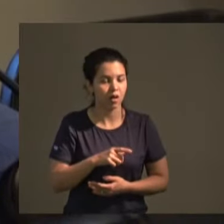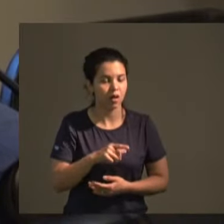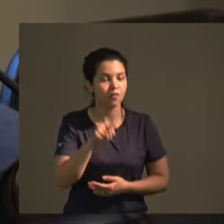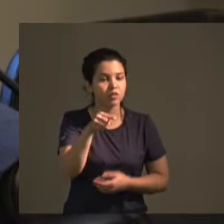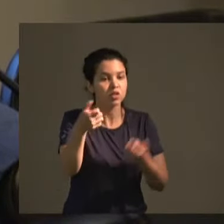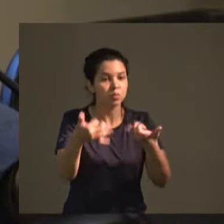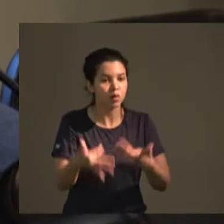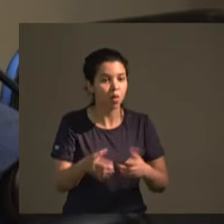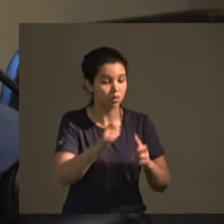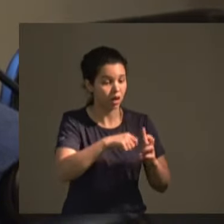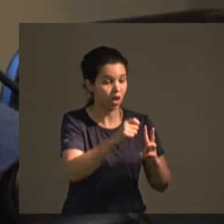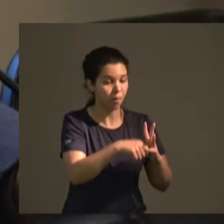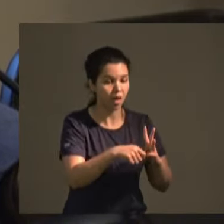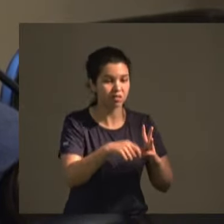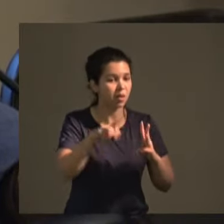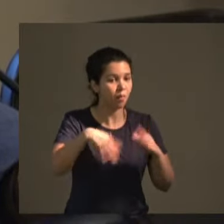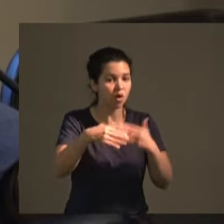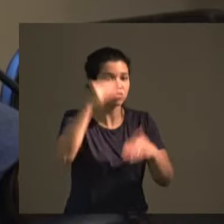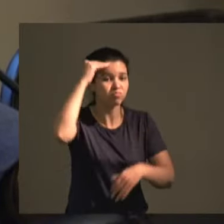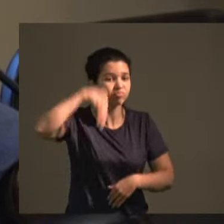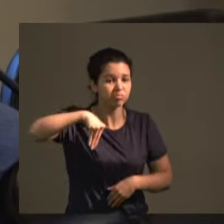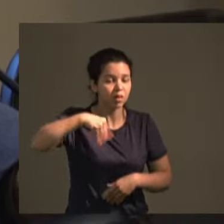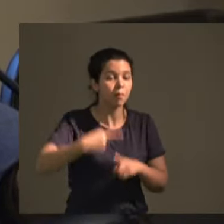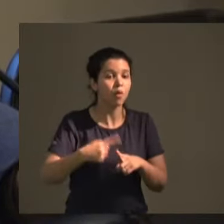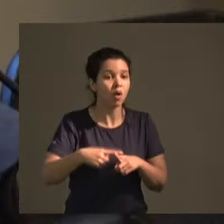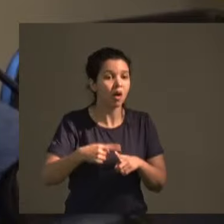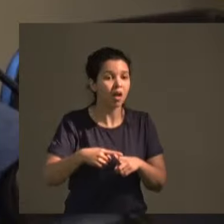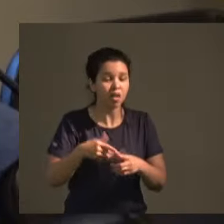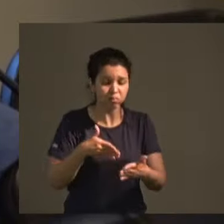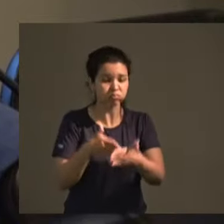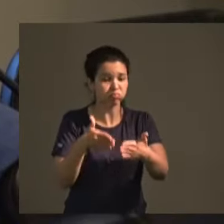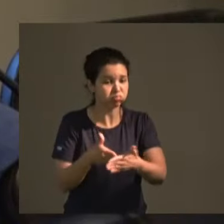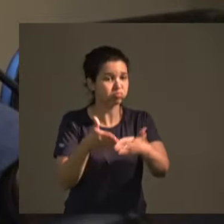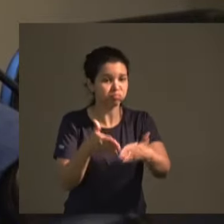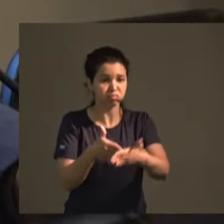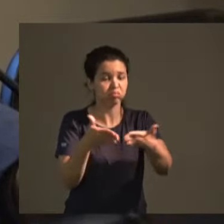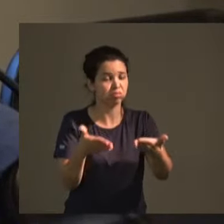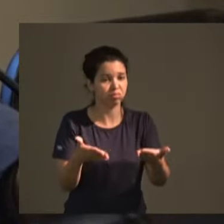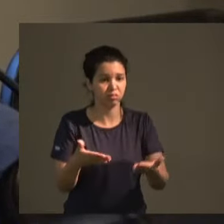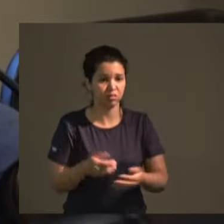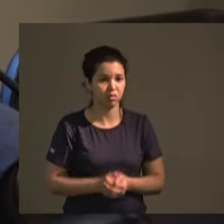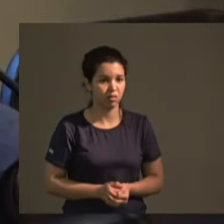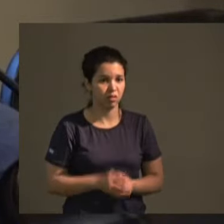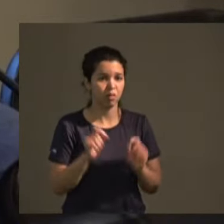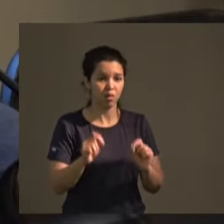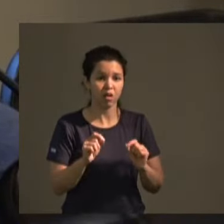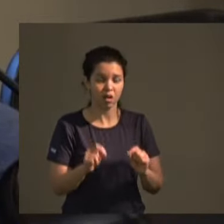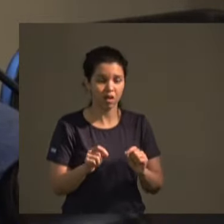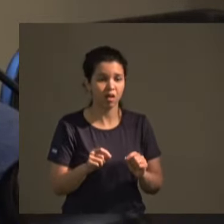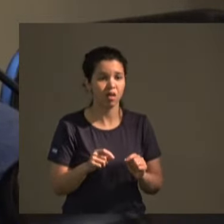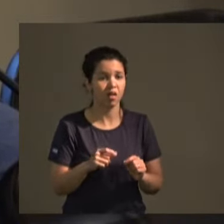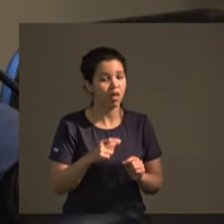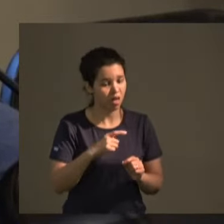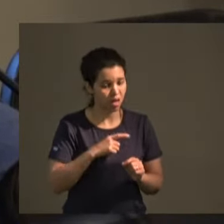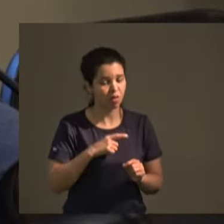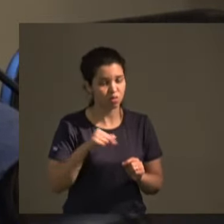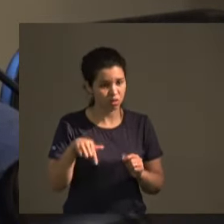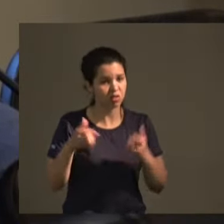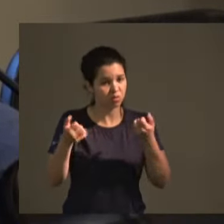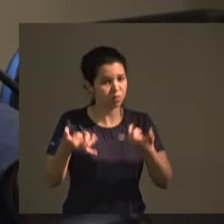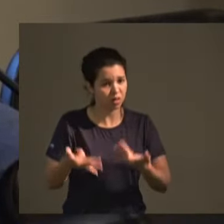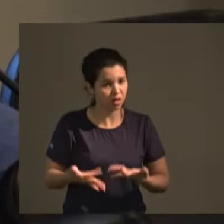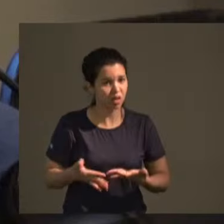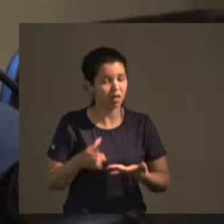na empresa porque ele enfrentou barreiras. E quais foram as barreiras que ele enfrentou? Certamente, muitas dessas que eu falei, inclusive as